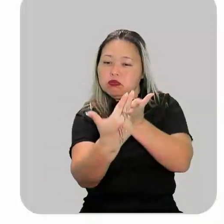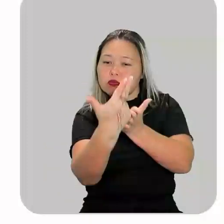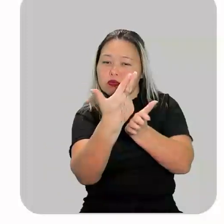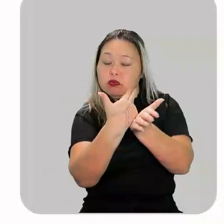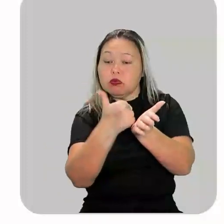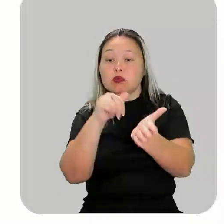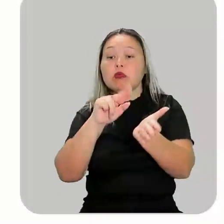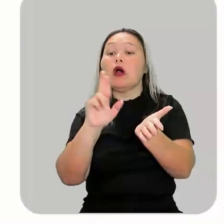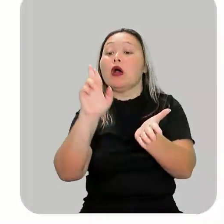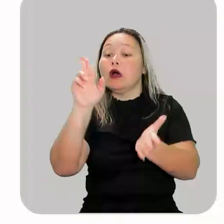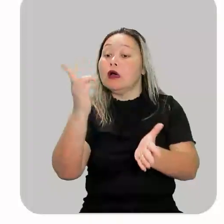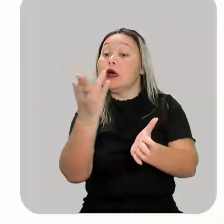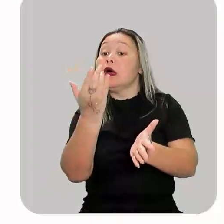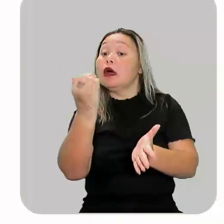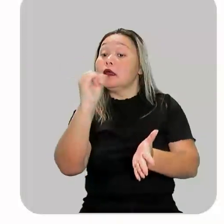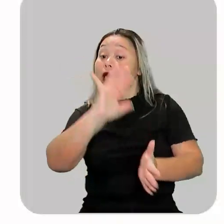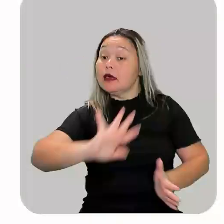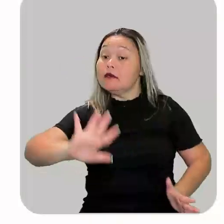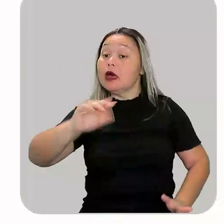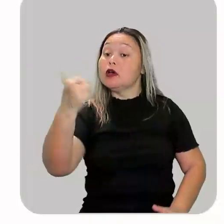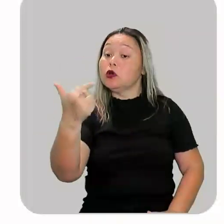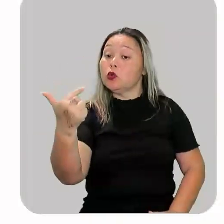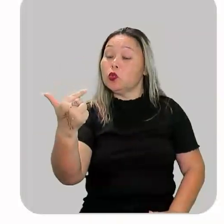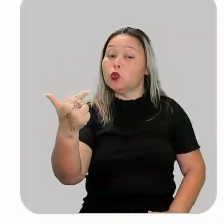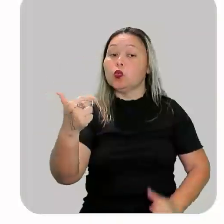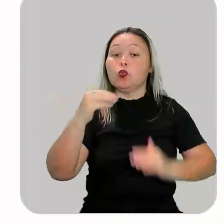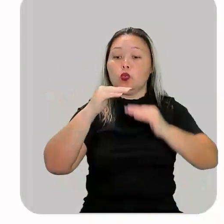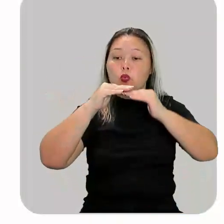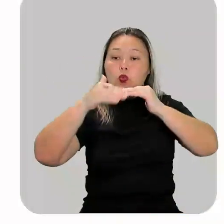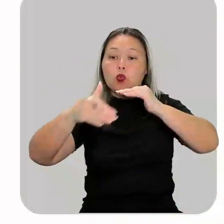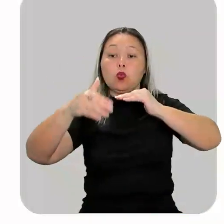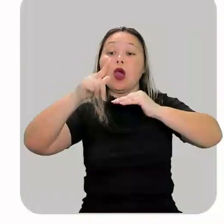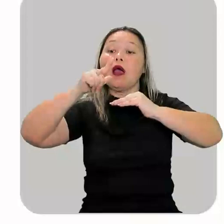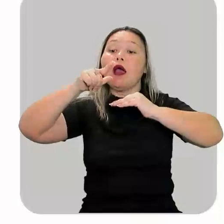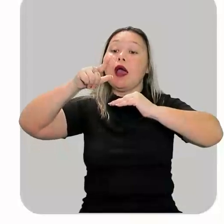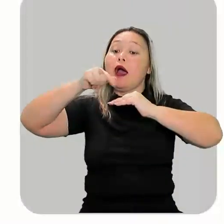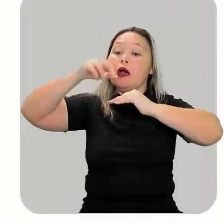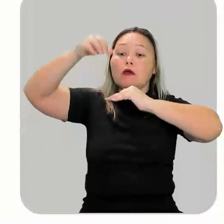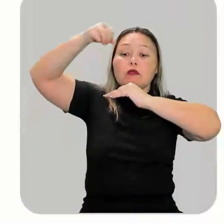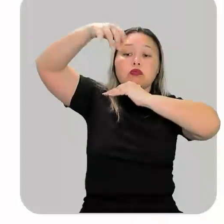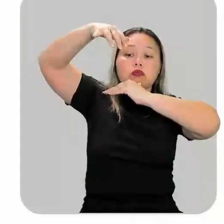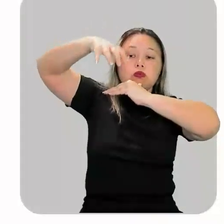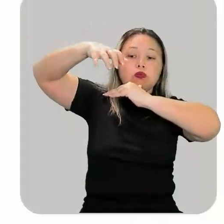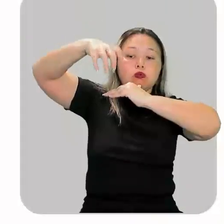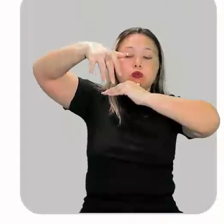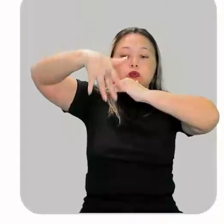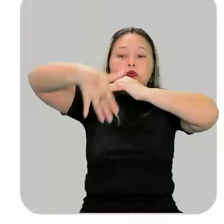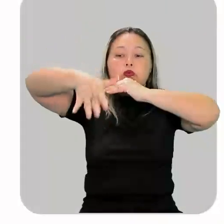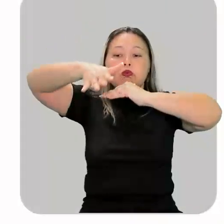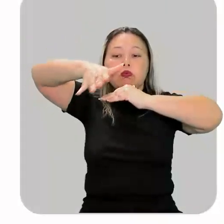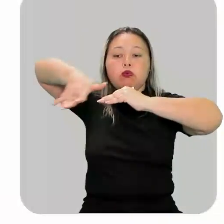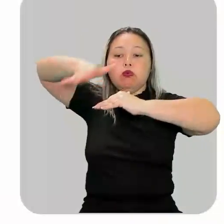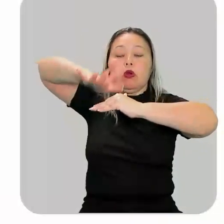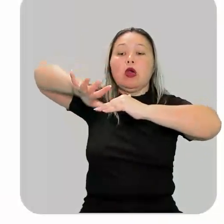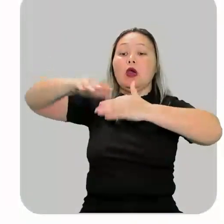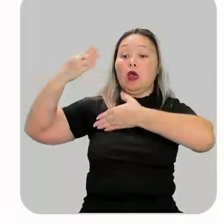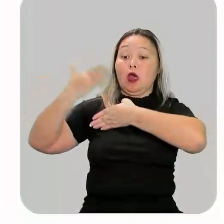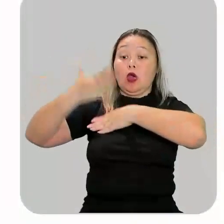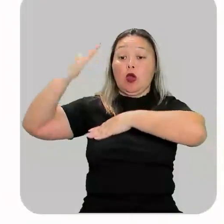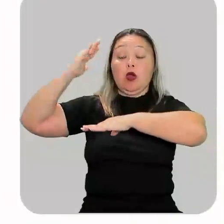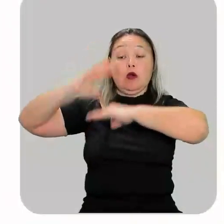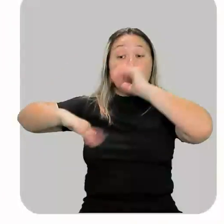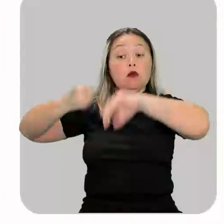figura 2 com o escoamento da água de chuva que o pedreiro precisa